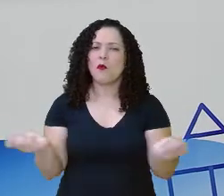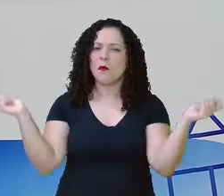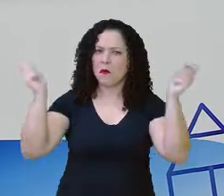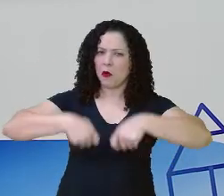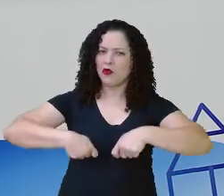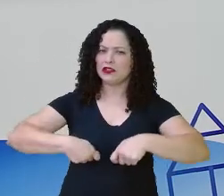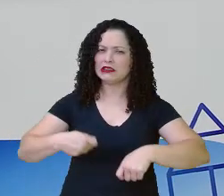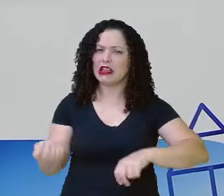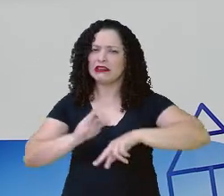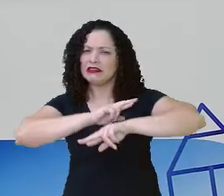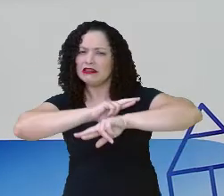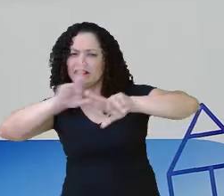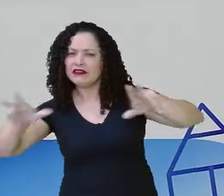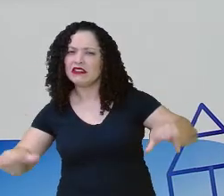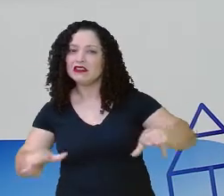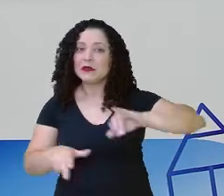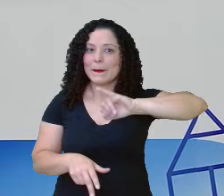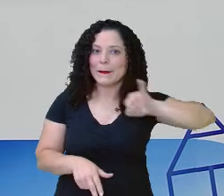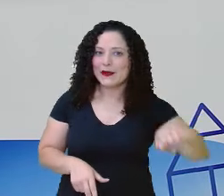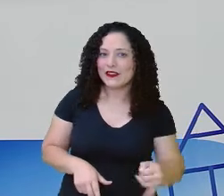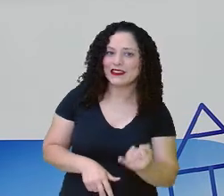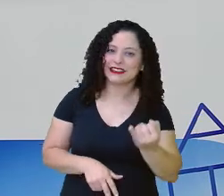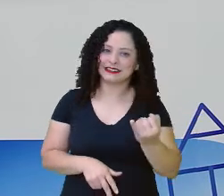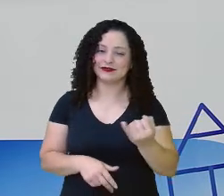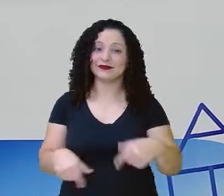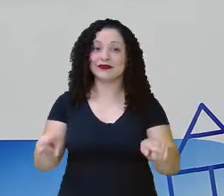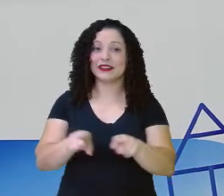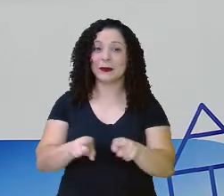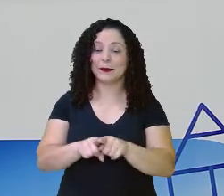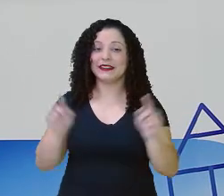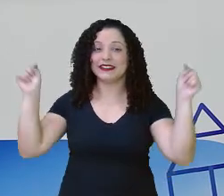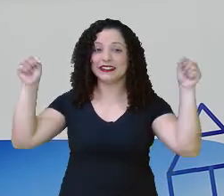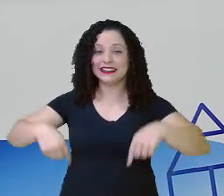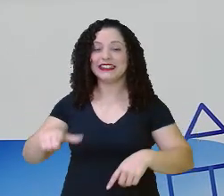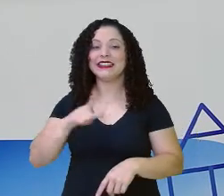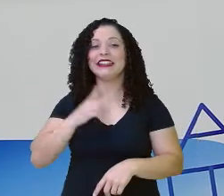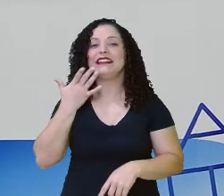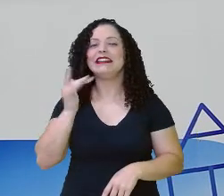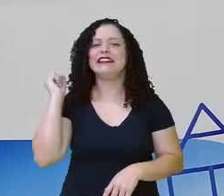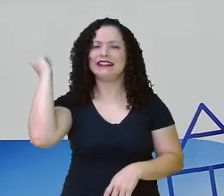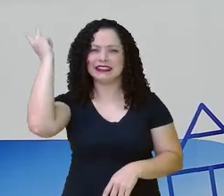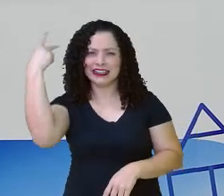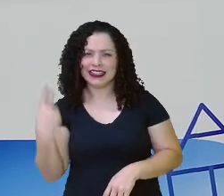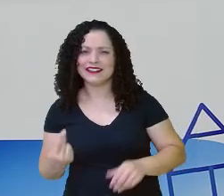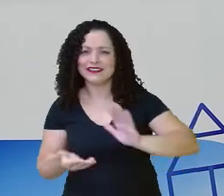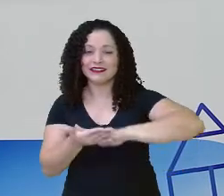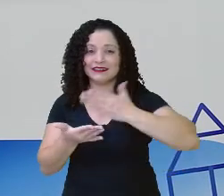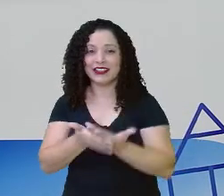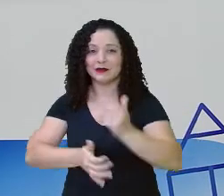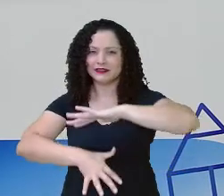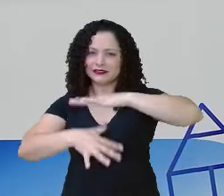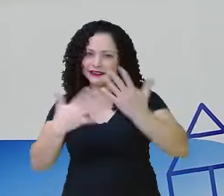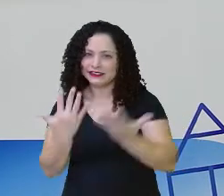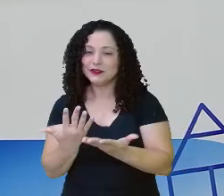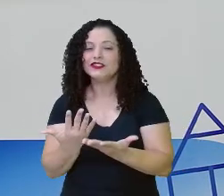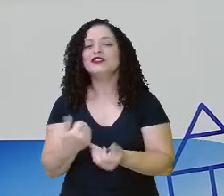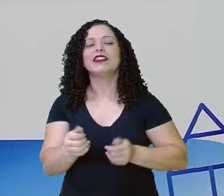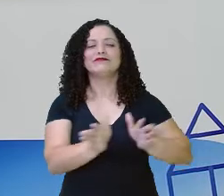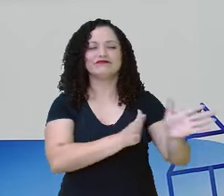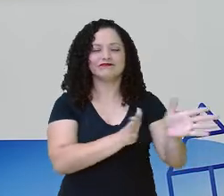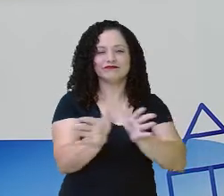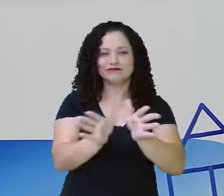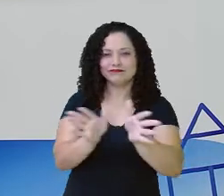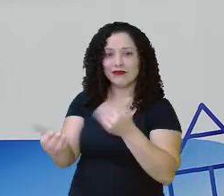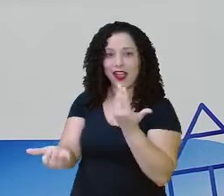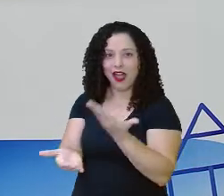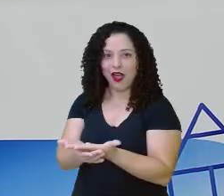possibilidades de reaproveitamento. Além de mim, da professora Kedma, aqui nos estúdios também nós estamos com a Késia fazendo a interpretação de Libras dessa